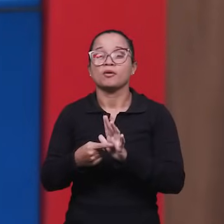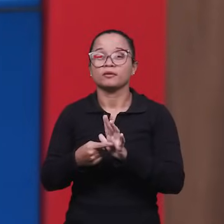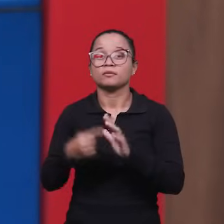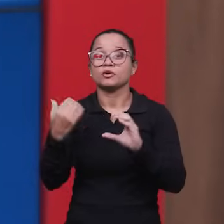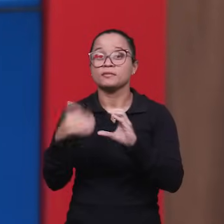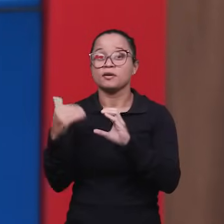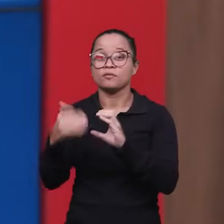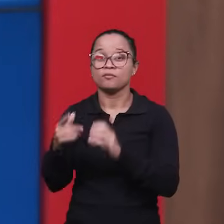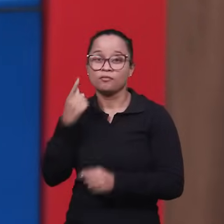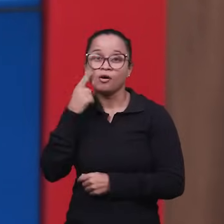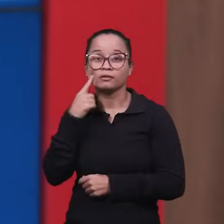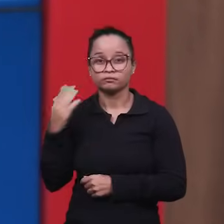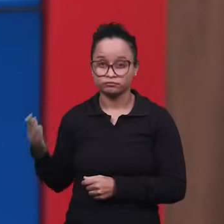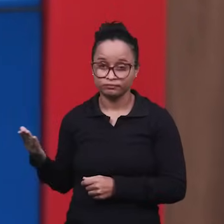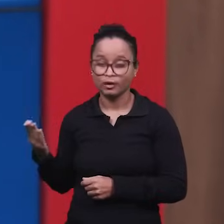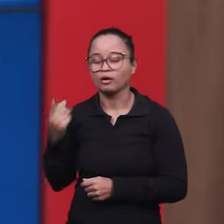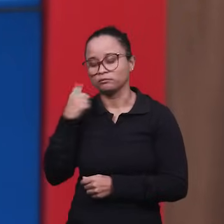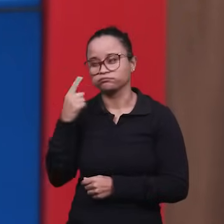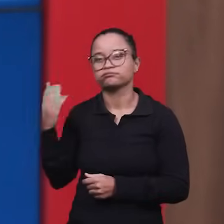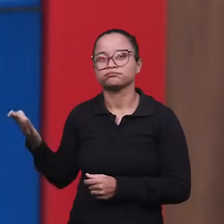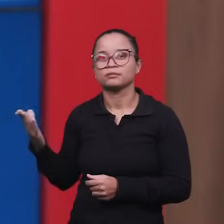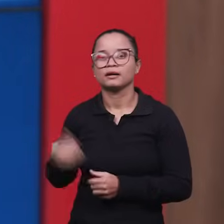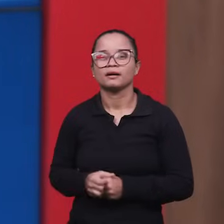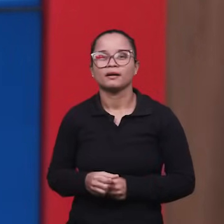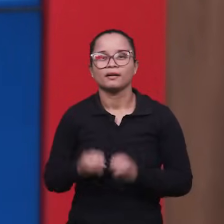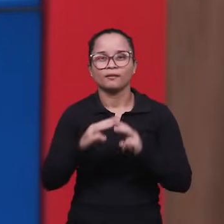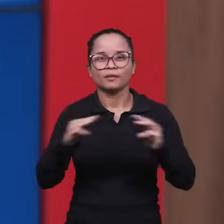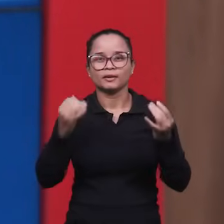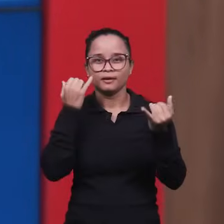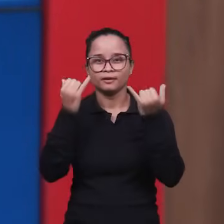por gentileza. Por favor, mostra aí. Olha aí o e-mail.